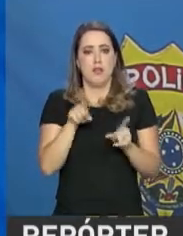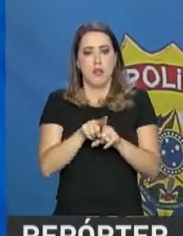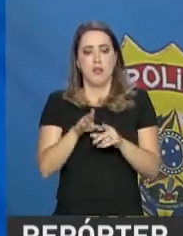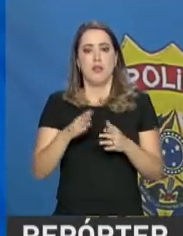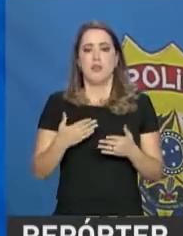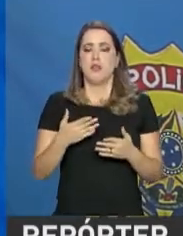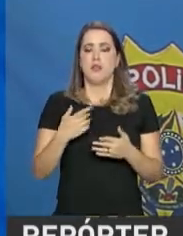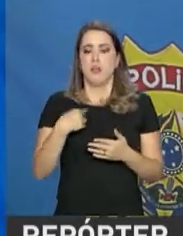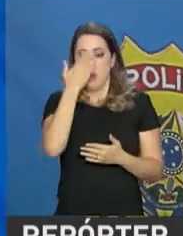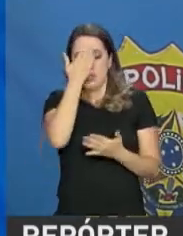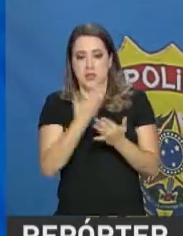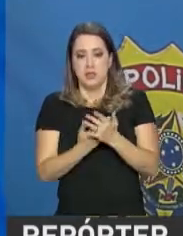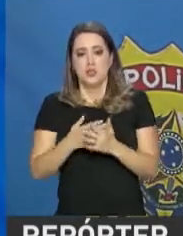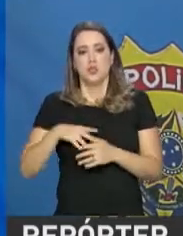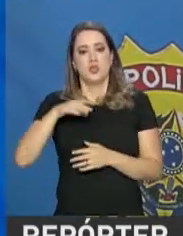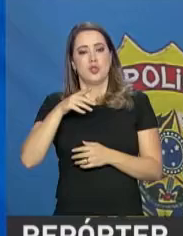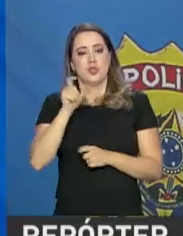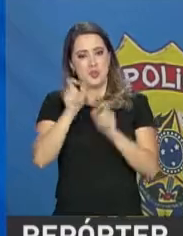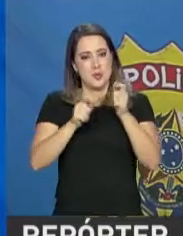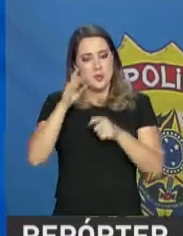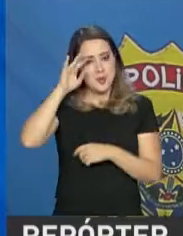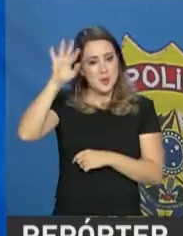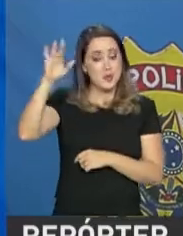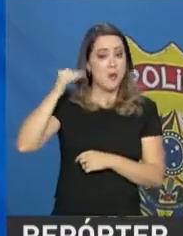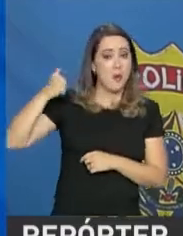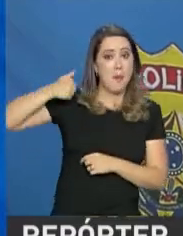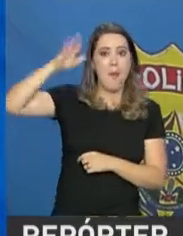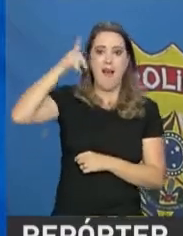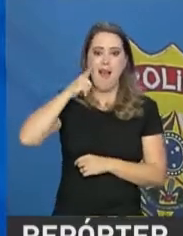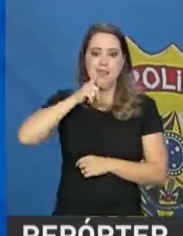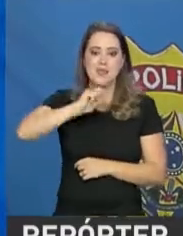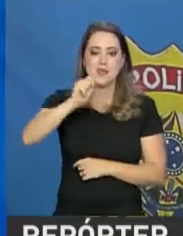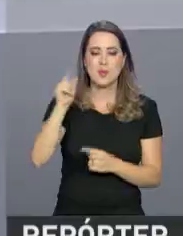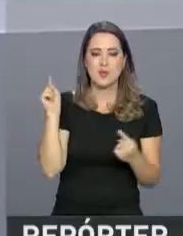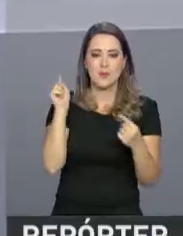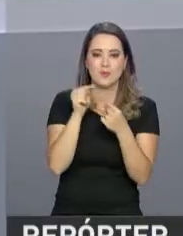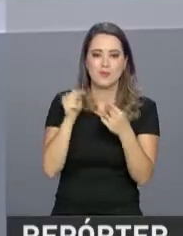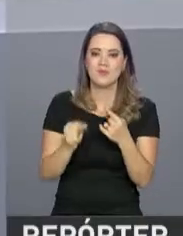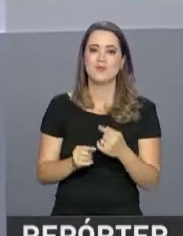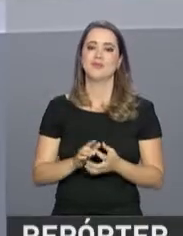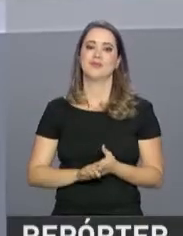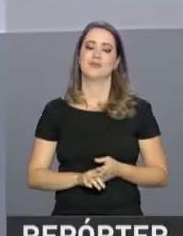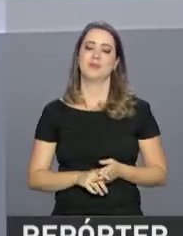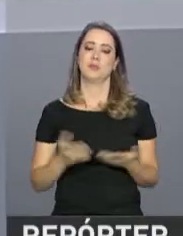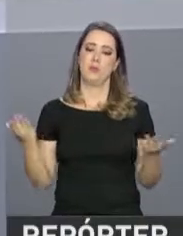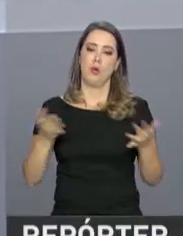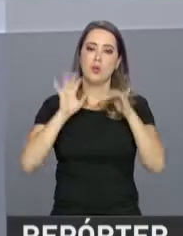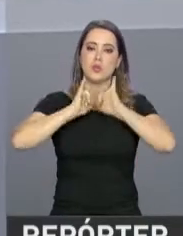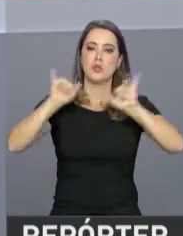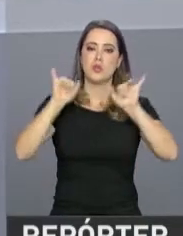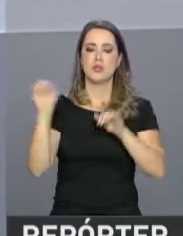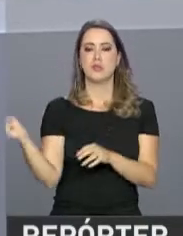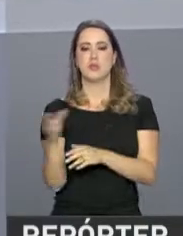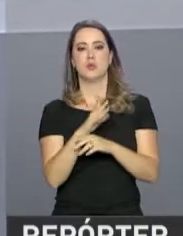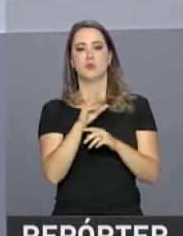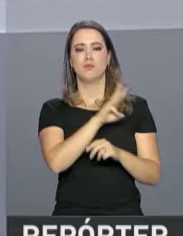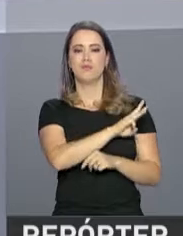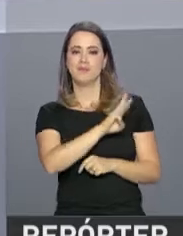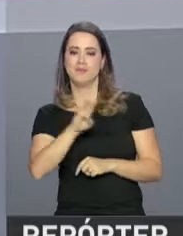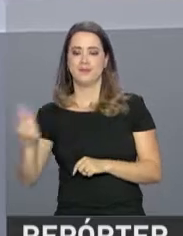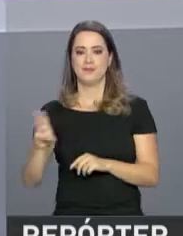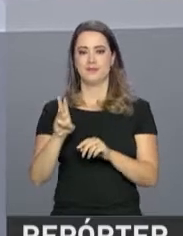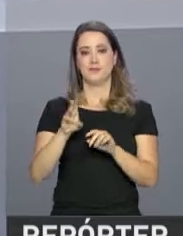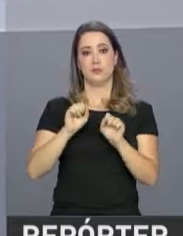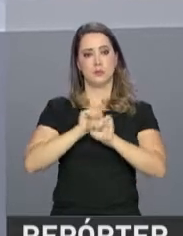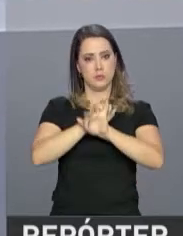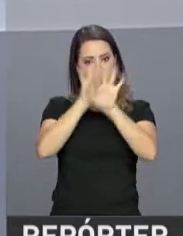vai levar as pessoas a sonhar mais alto, a conquistar seus objetivos. Foi lançado hoje o novo Portal da